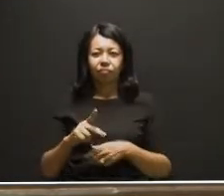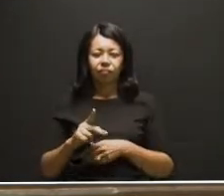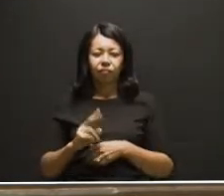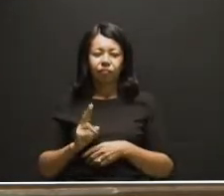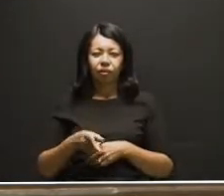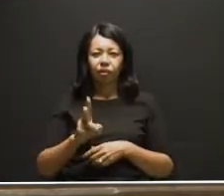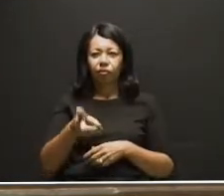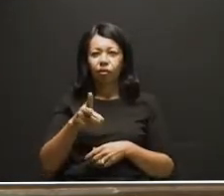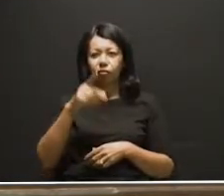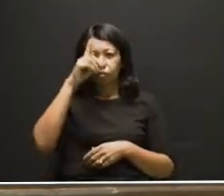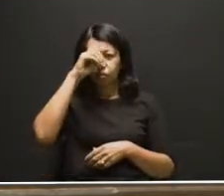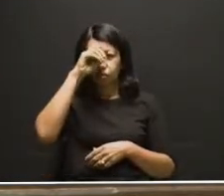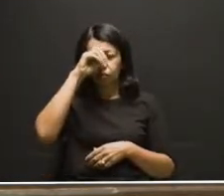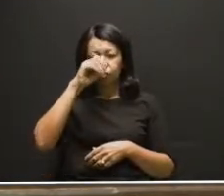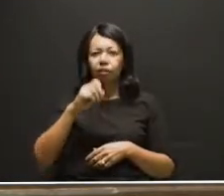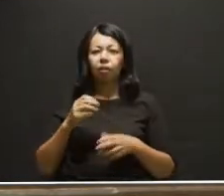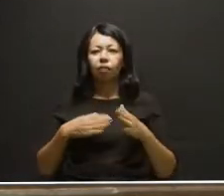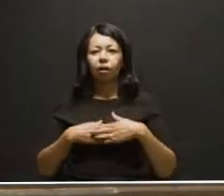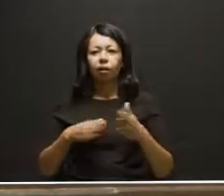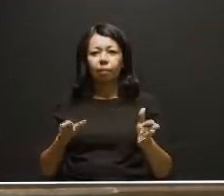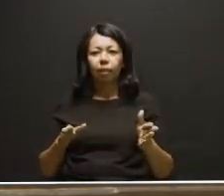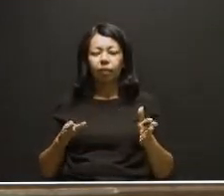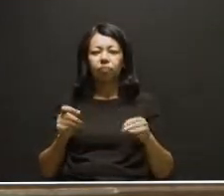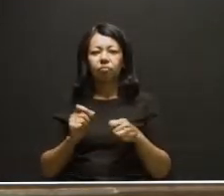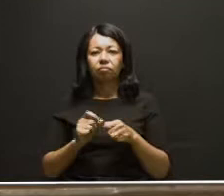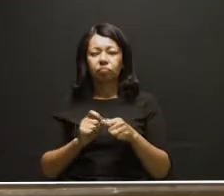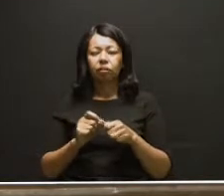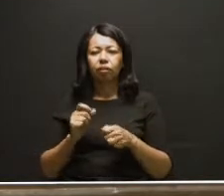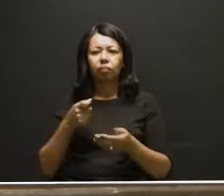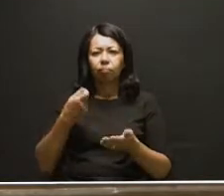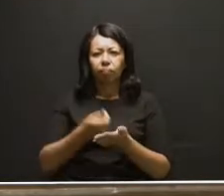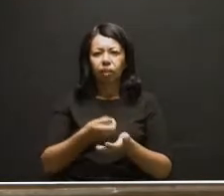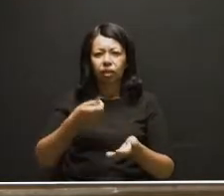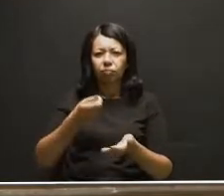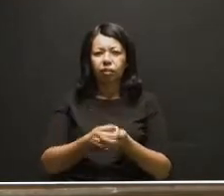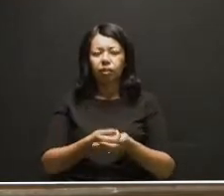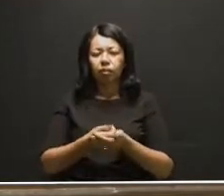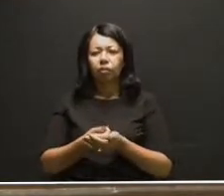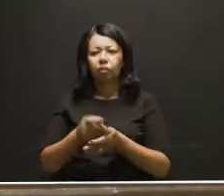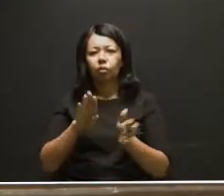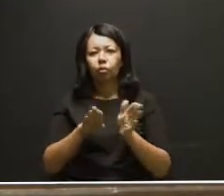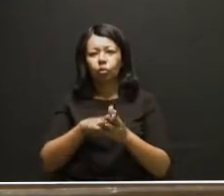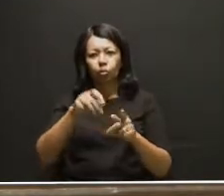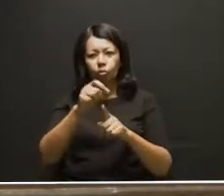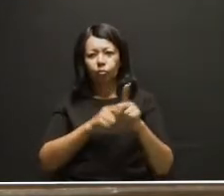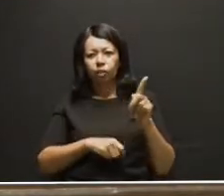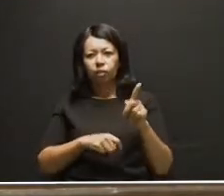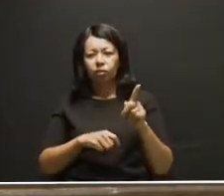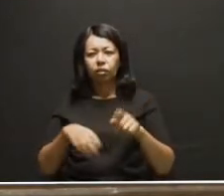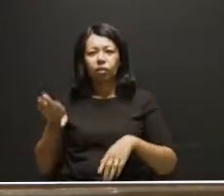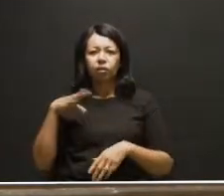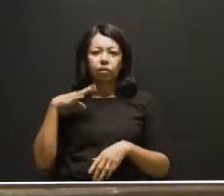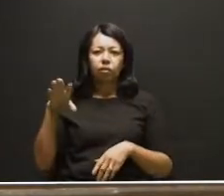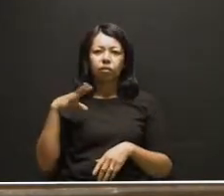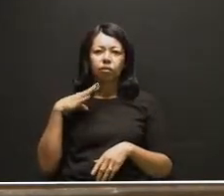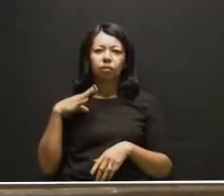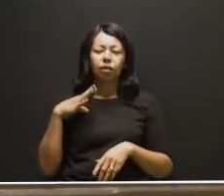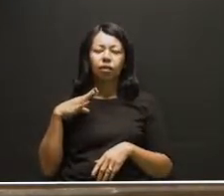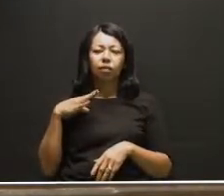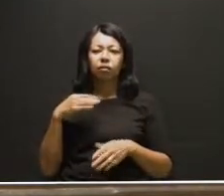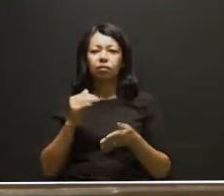esse com esse hospital alberto pegando três milhões e meio todo mês e o próprio município